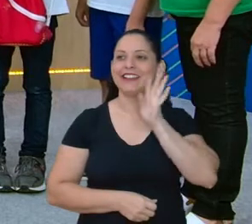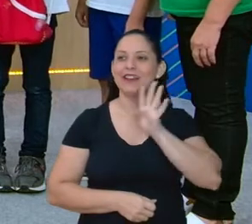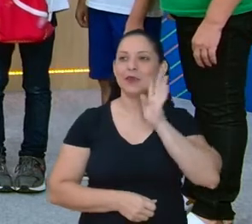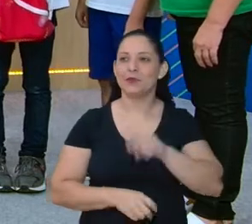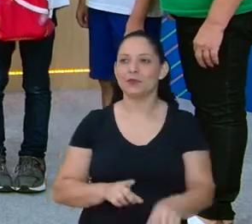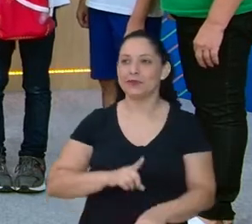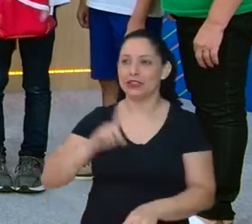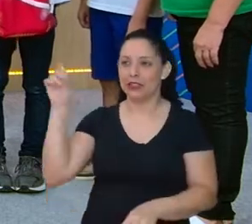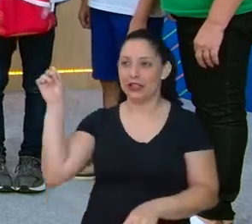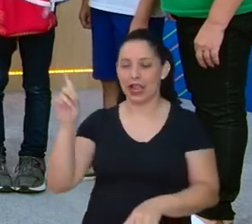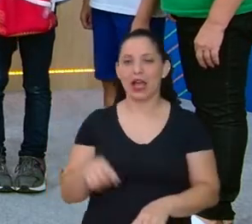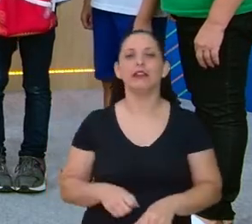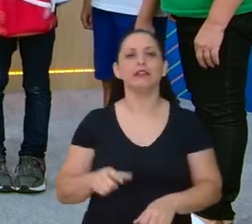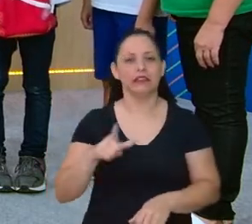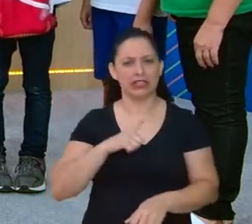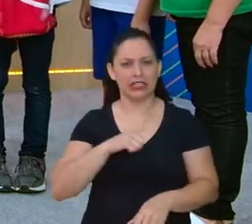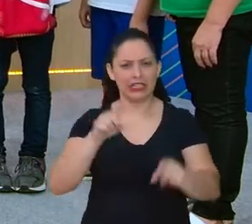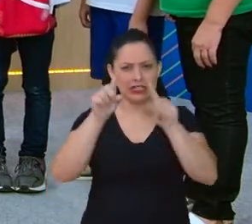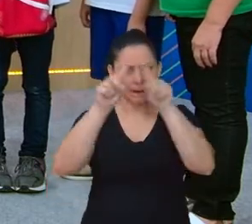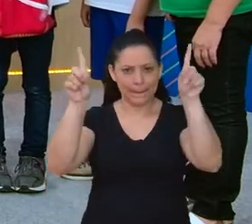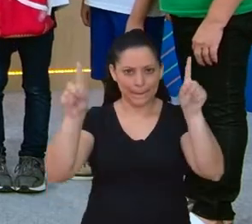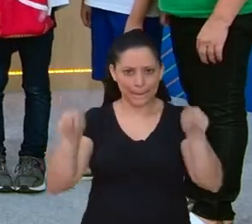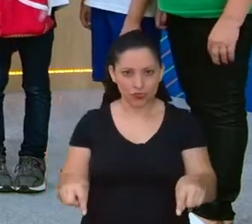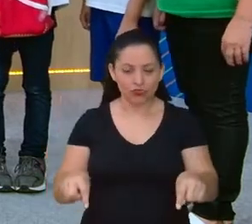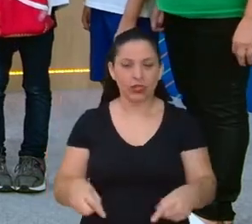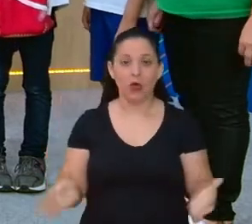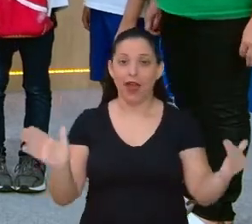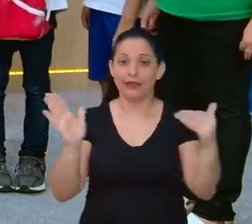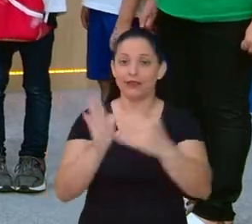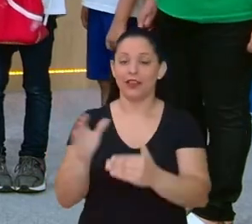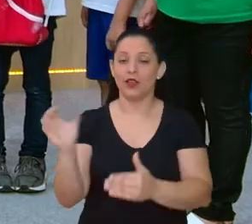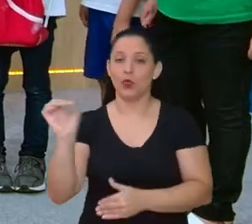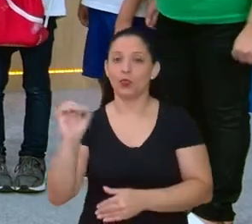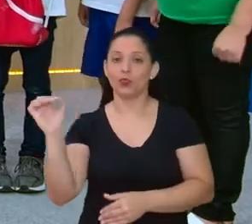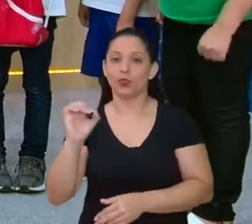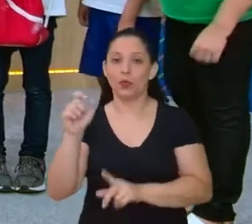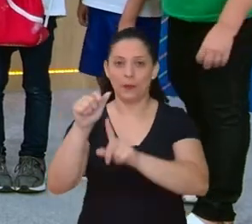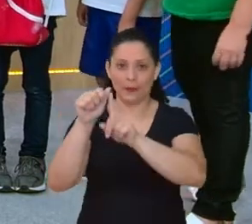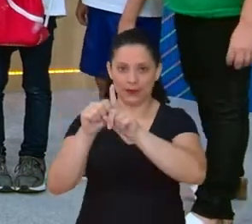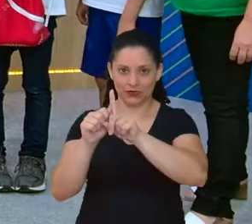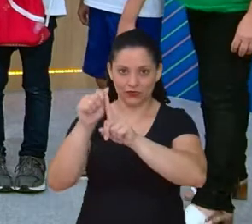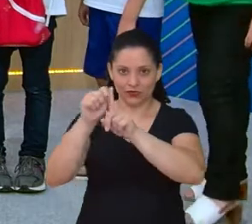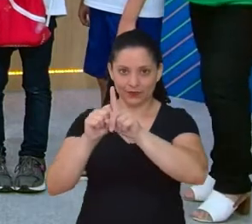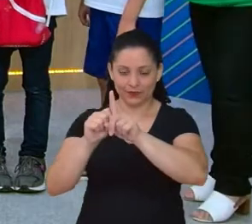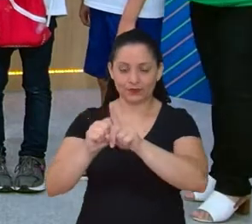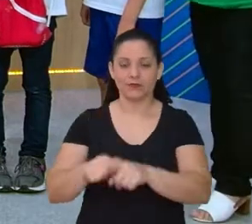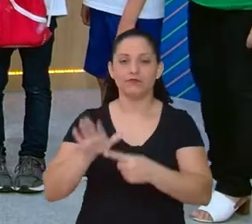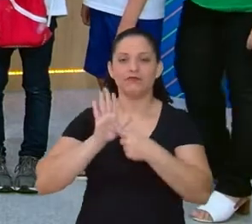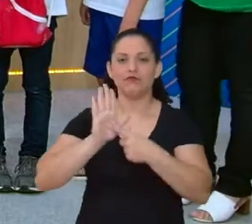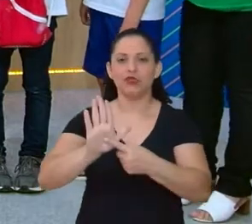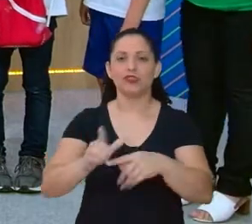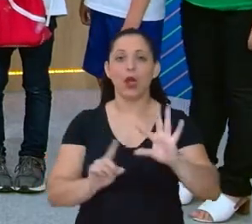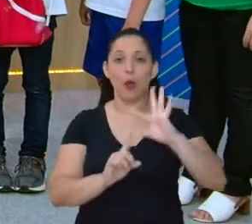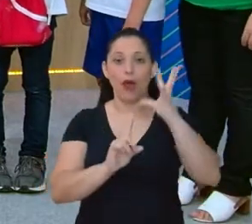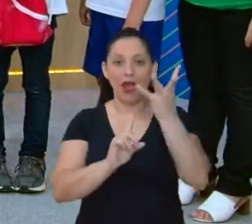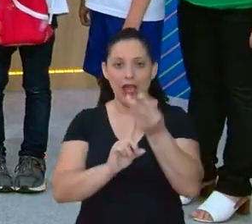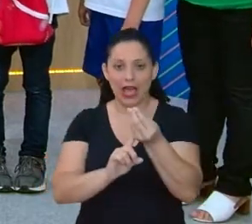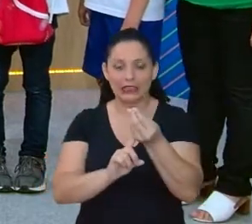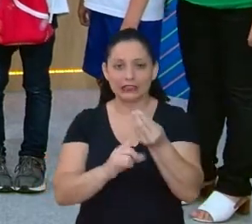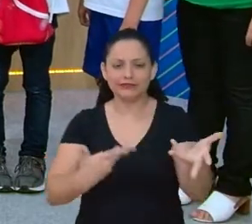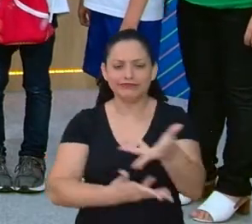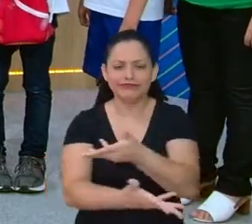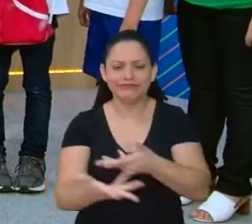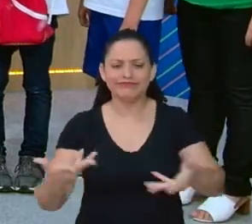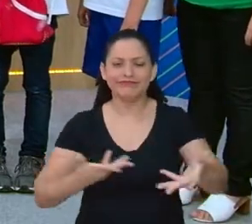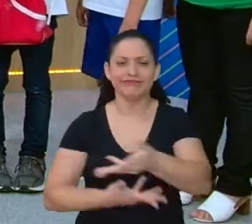lá, que a gente também está fazendo esse projeto que vai durar até outubro, a gente vai apresentar depois através de uma arte interativa,